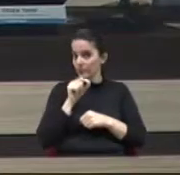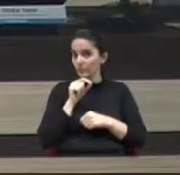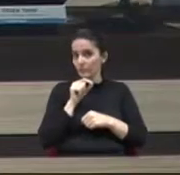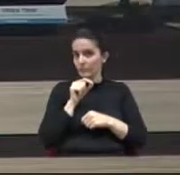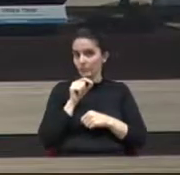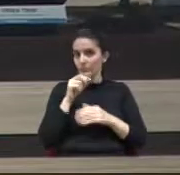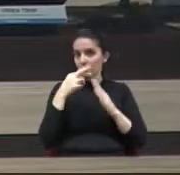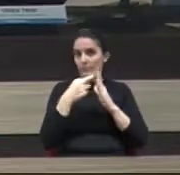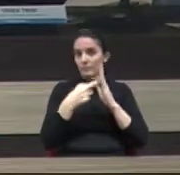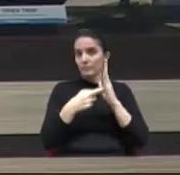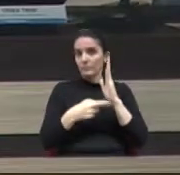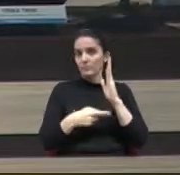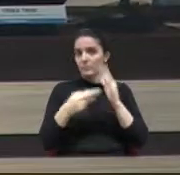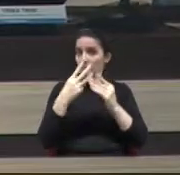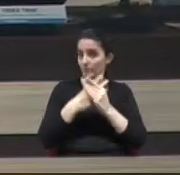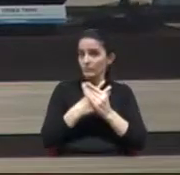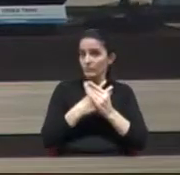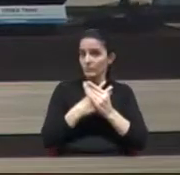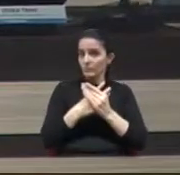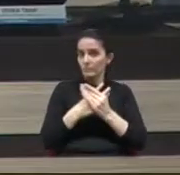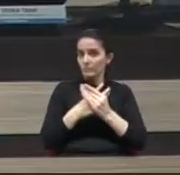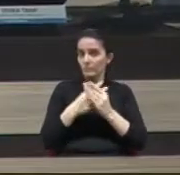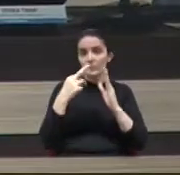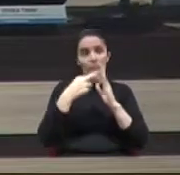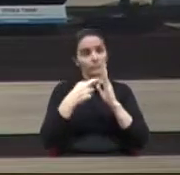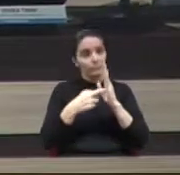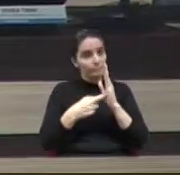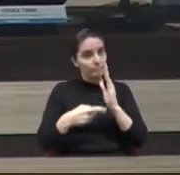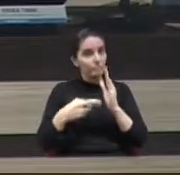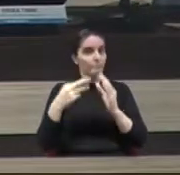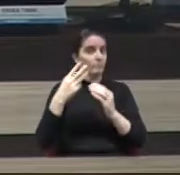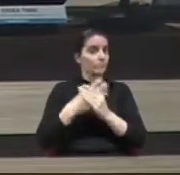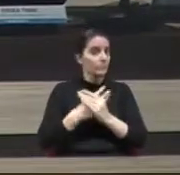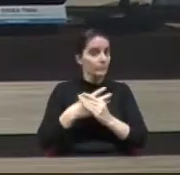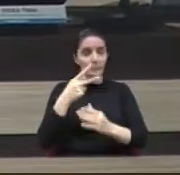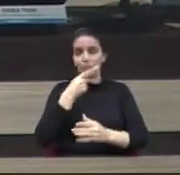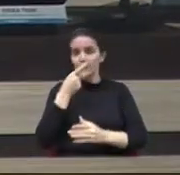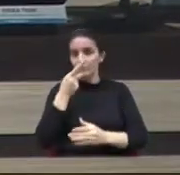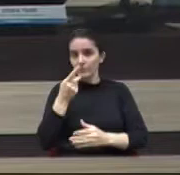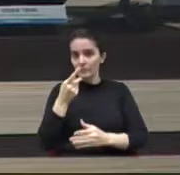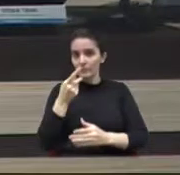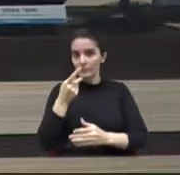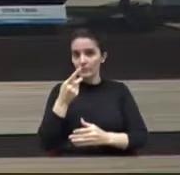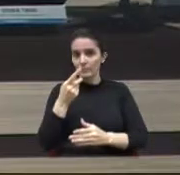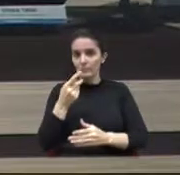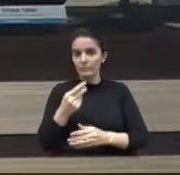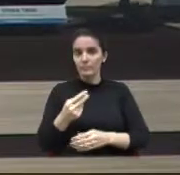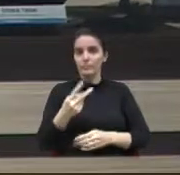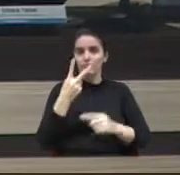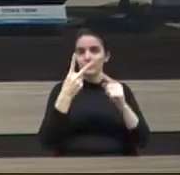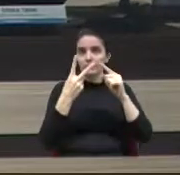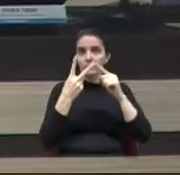do regimento interno da casa. O regimento interno da casa diz que